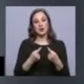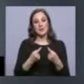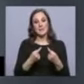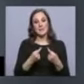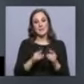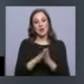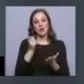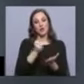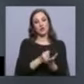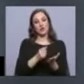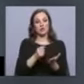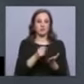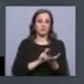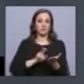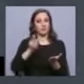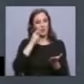vistos mas